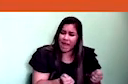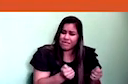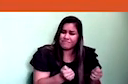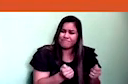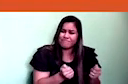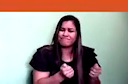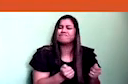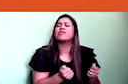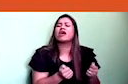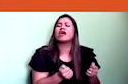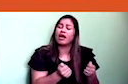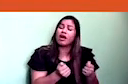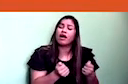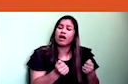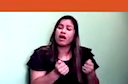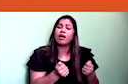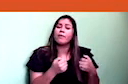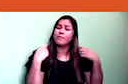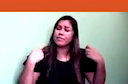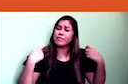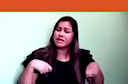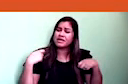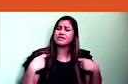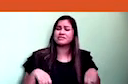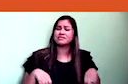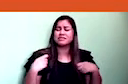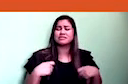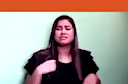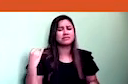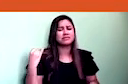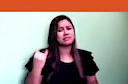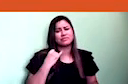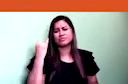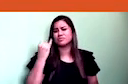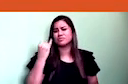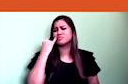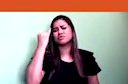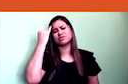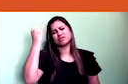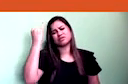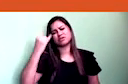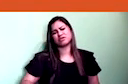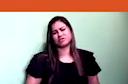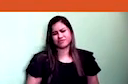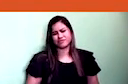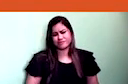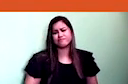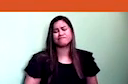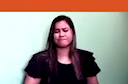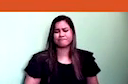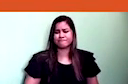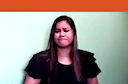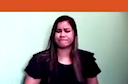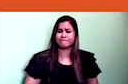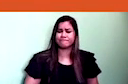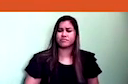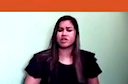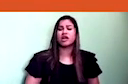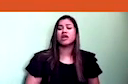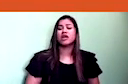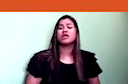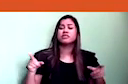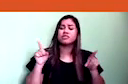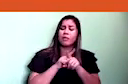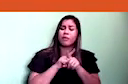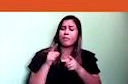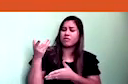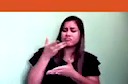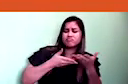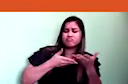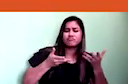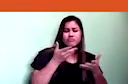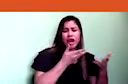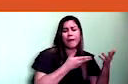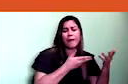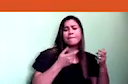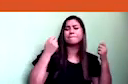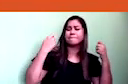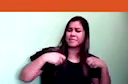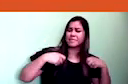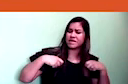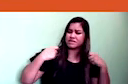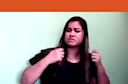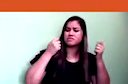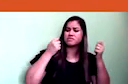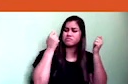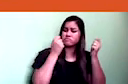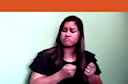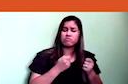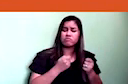É necessário ser resiliente nesse momento que estamos vivendo. É necessário ser resiliente com as relações, porque nós não sabemos o que o